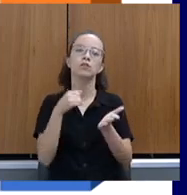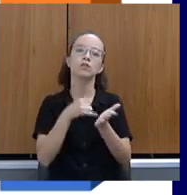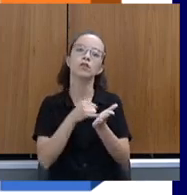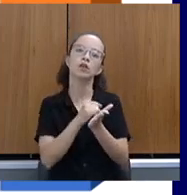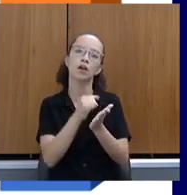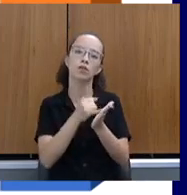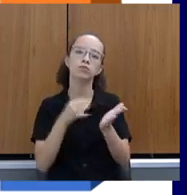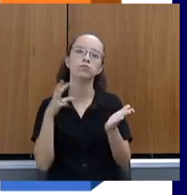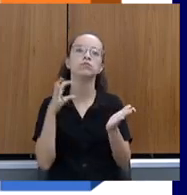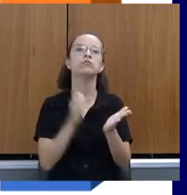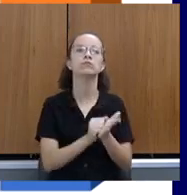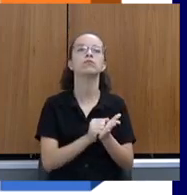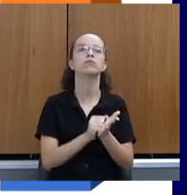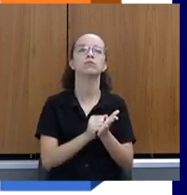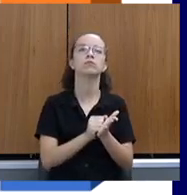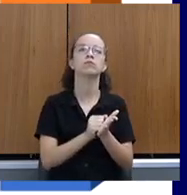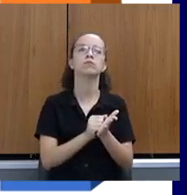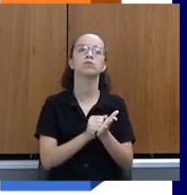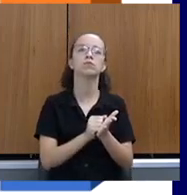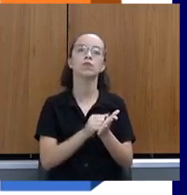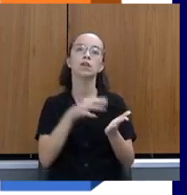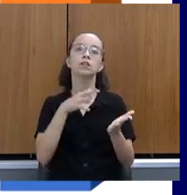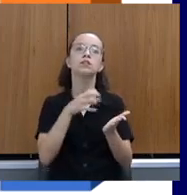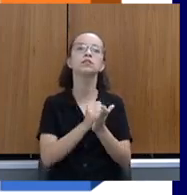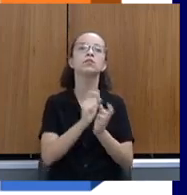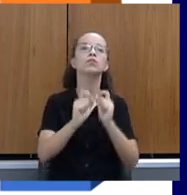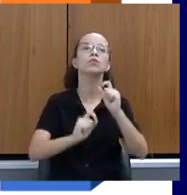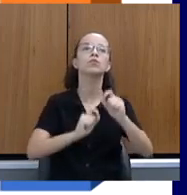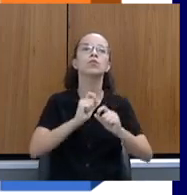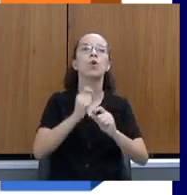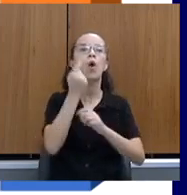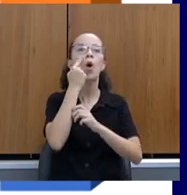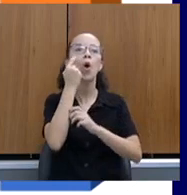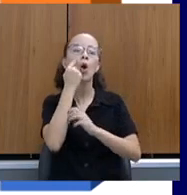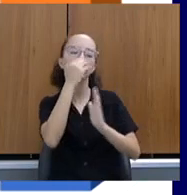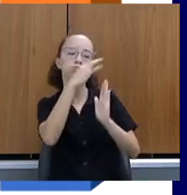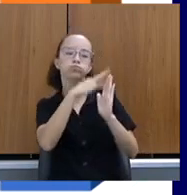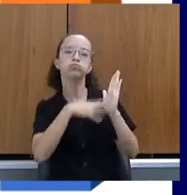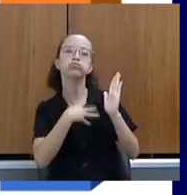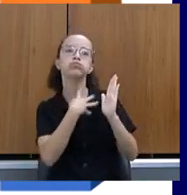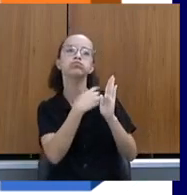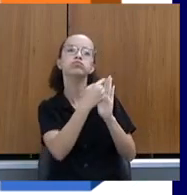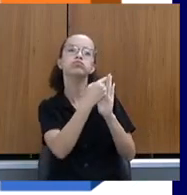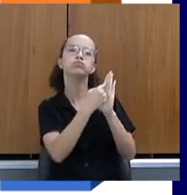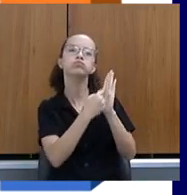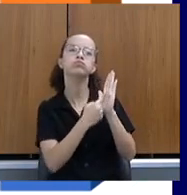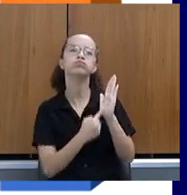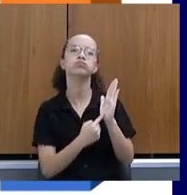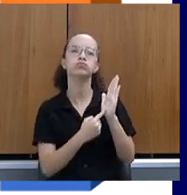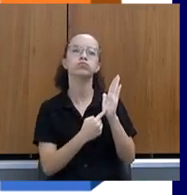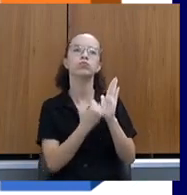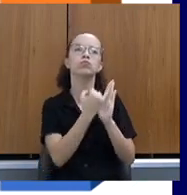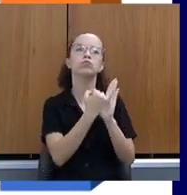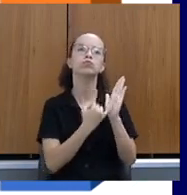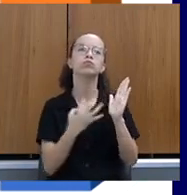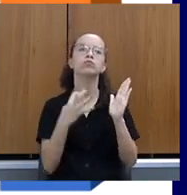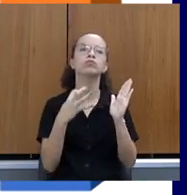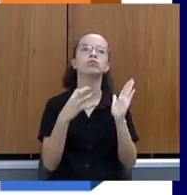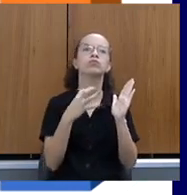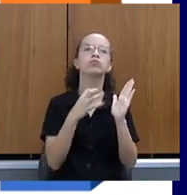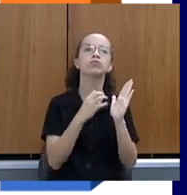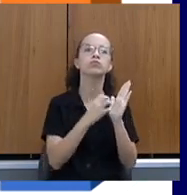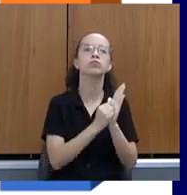422 211 e aprovados depois dois 21 nós crescemos para 541